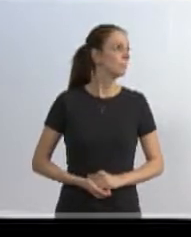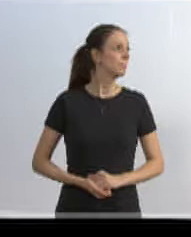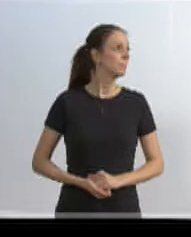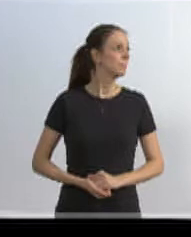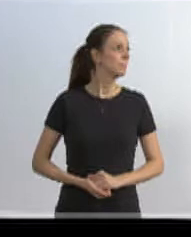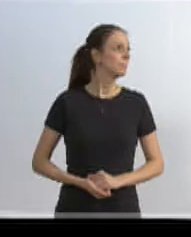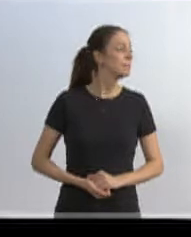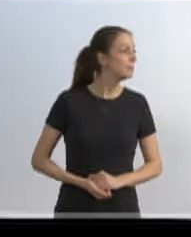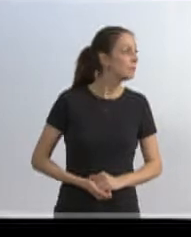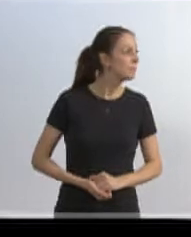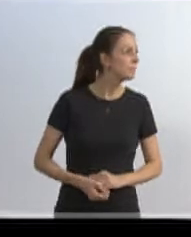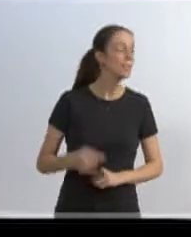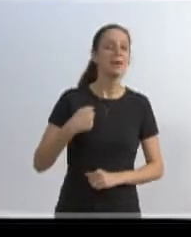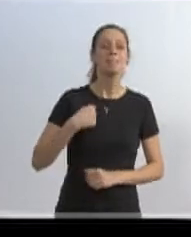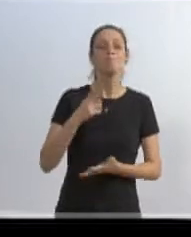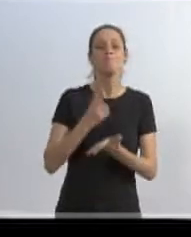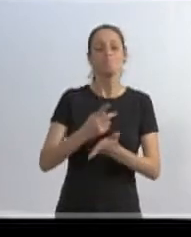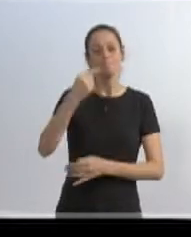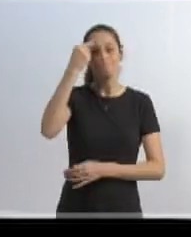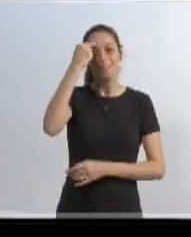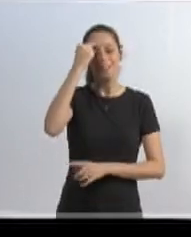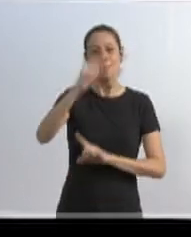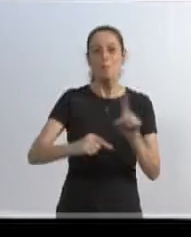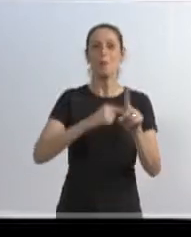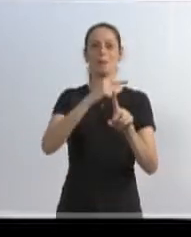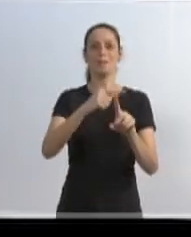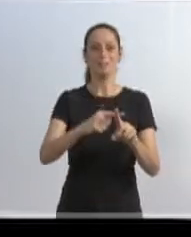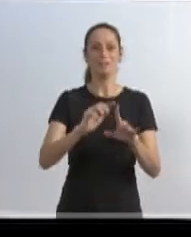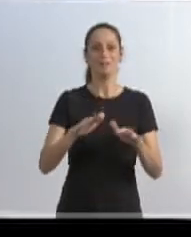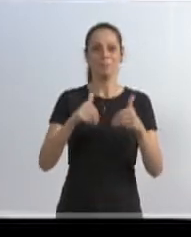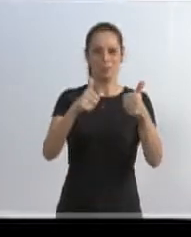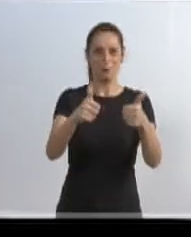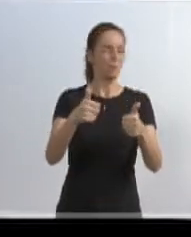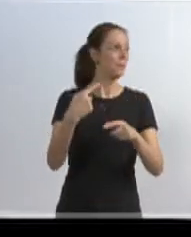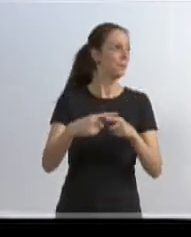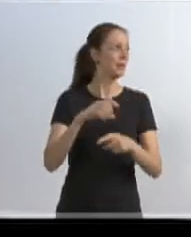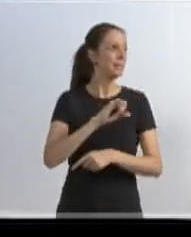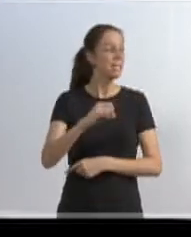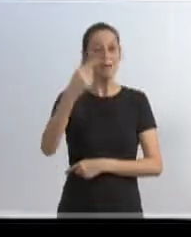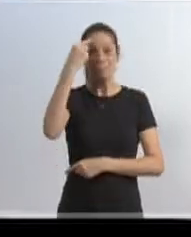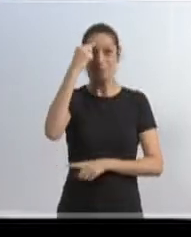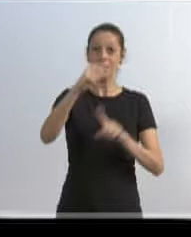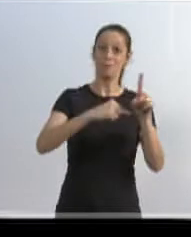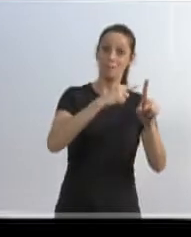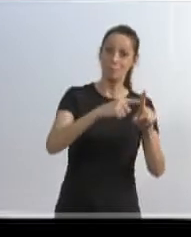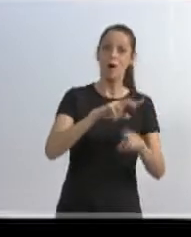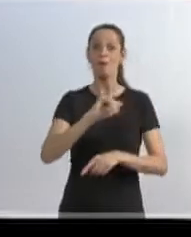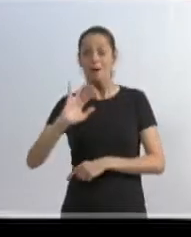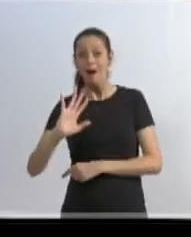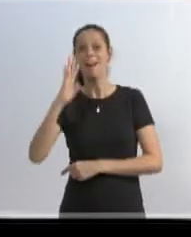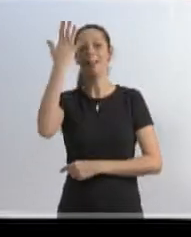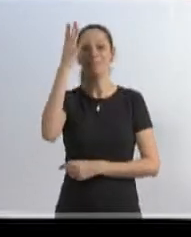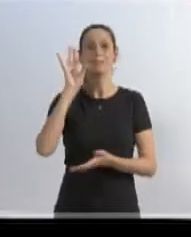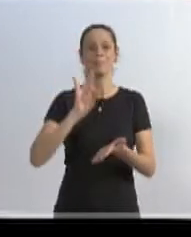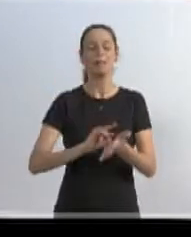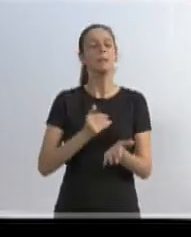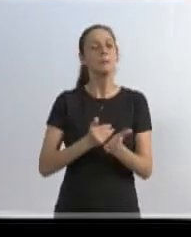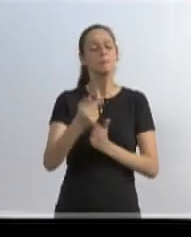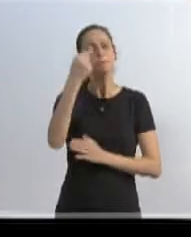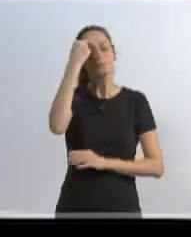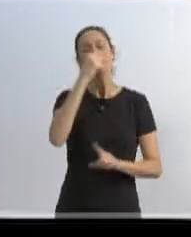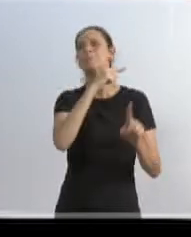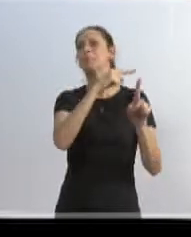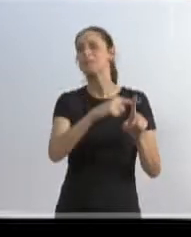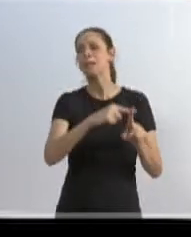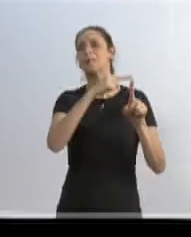Eu pensava no melhor, por causa que dizem que se pensa no melhor, o melhor acontece, né? Daí eu comecei a pensar no